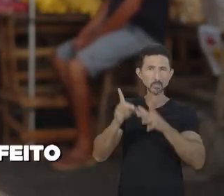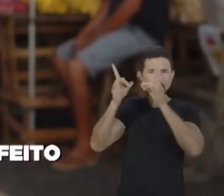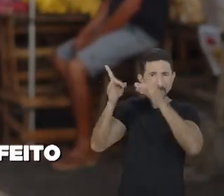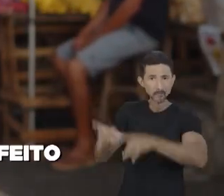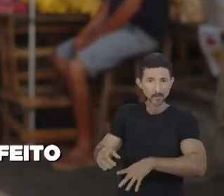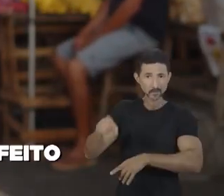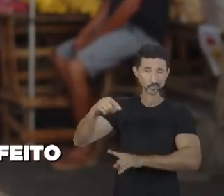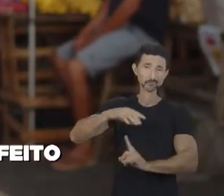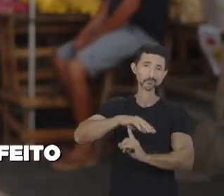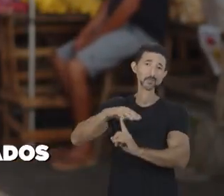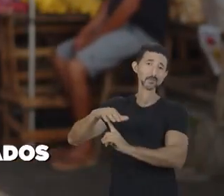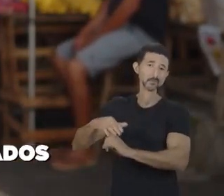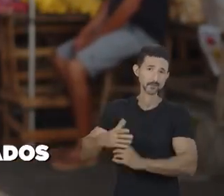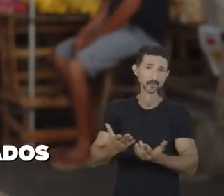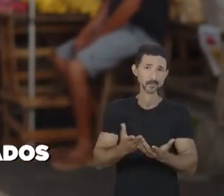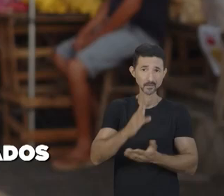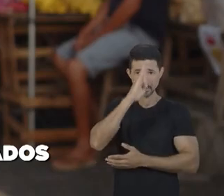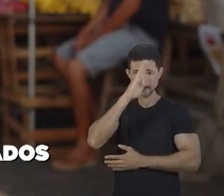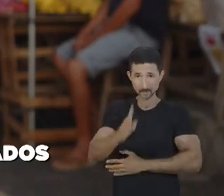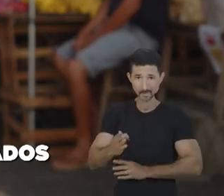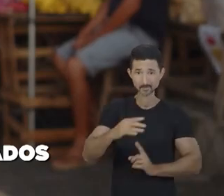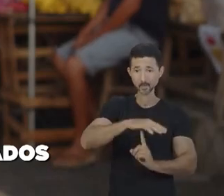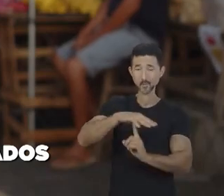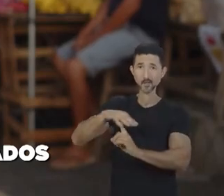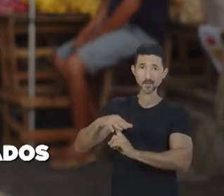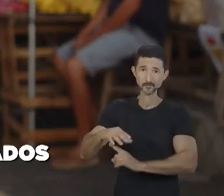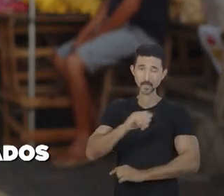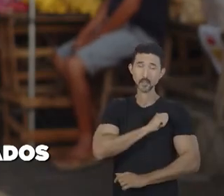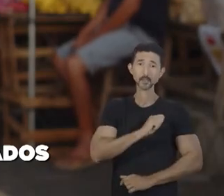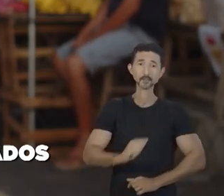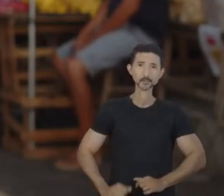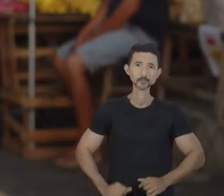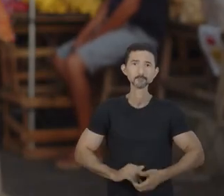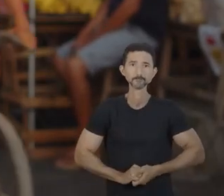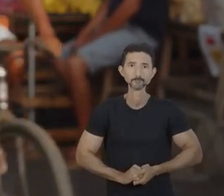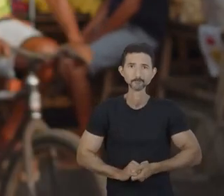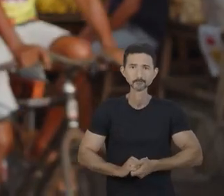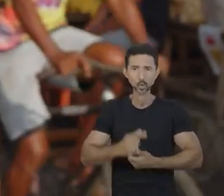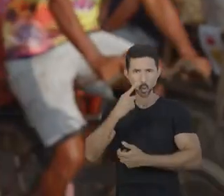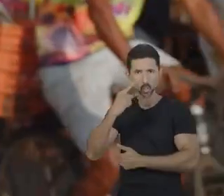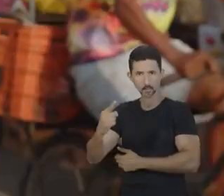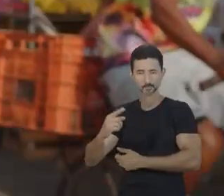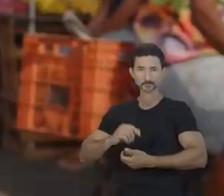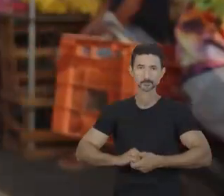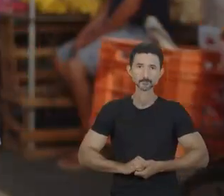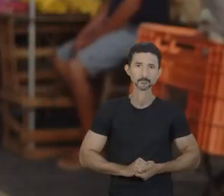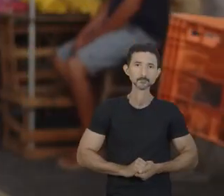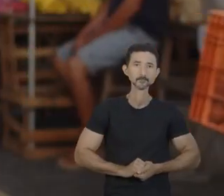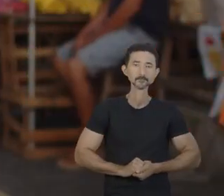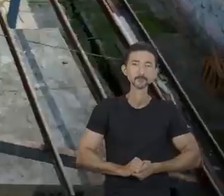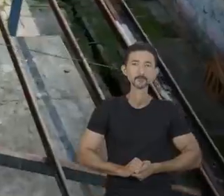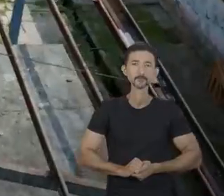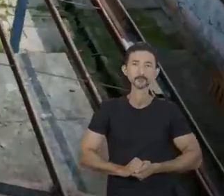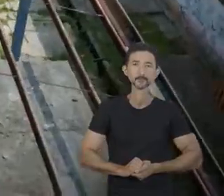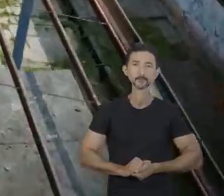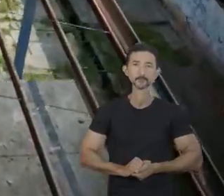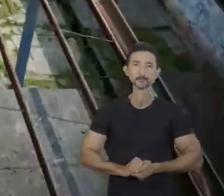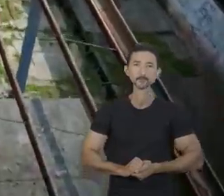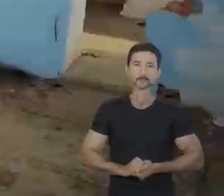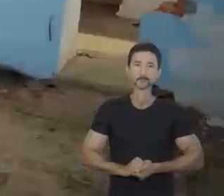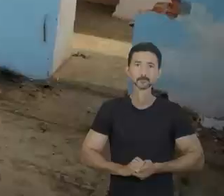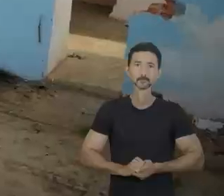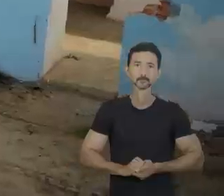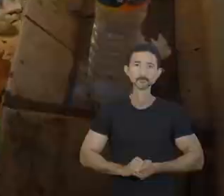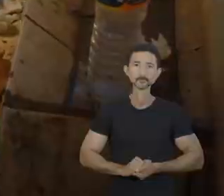reclamações do descaso do prefeito com esse que é um dos principais mercados de Ananindeua. Bora ver que história é essa?